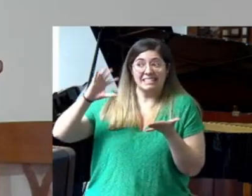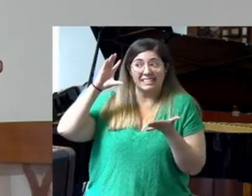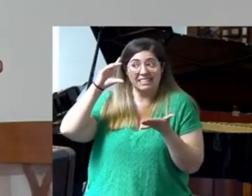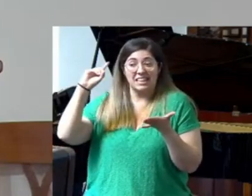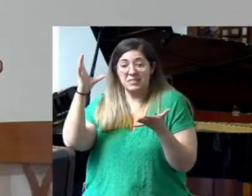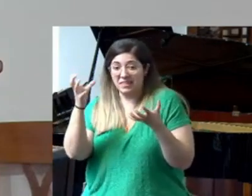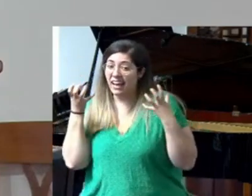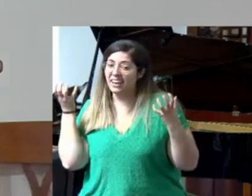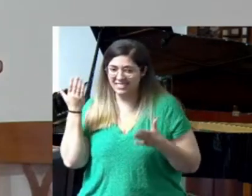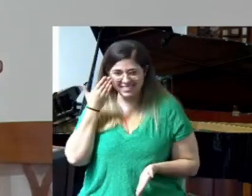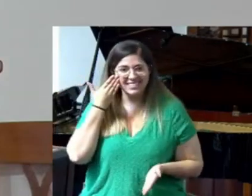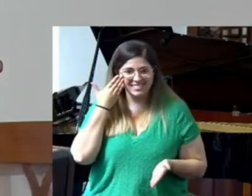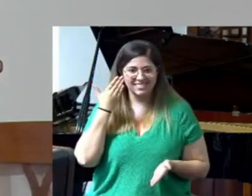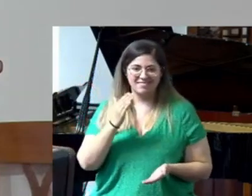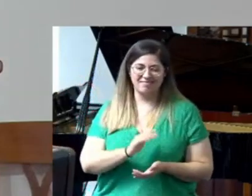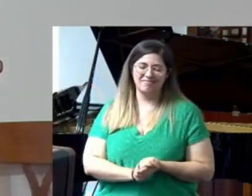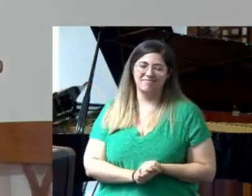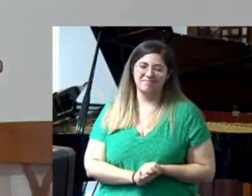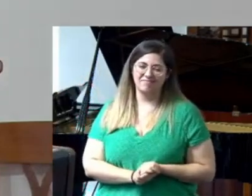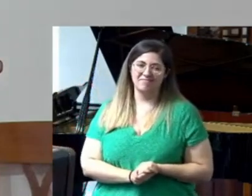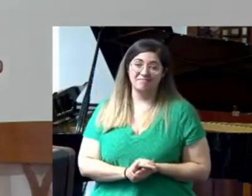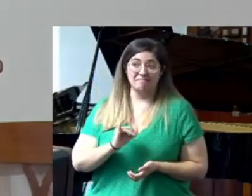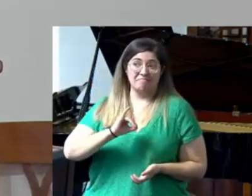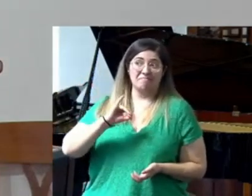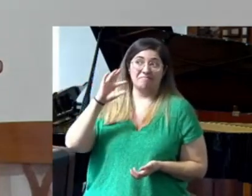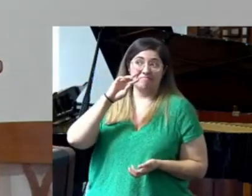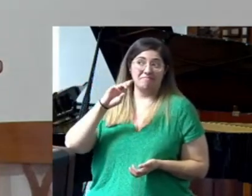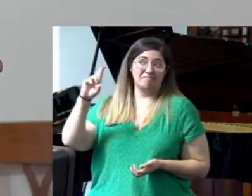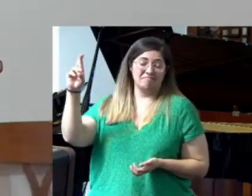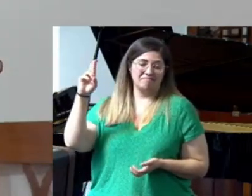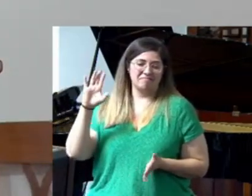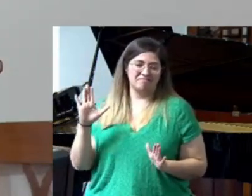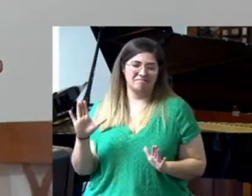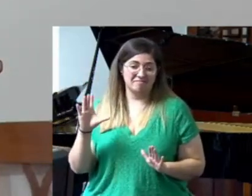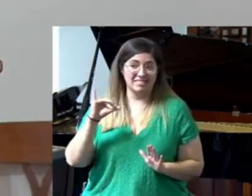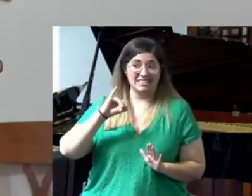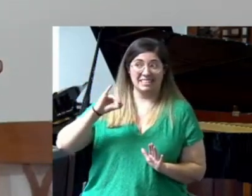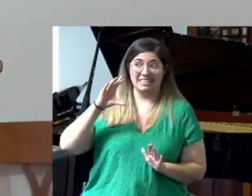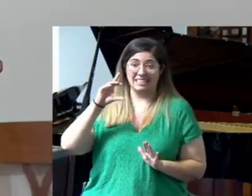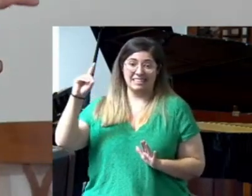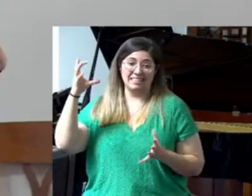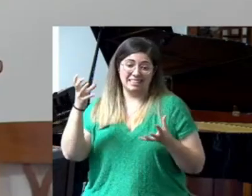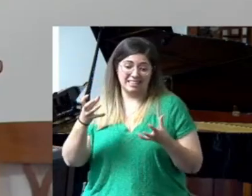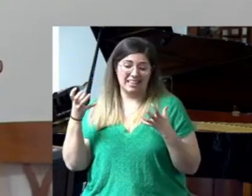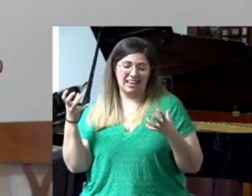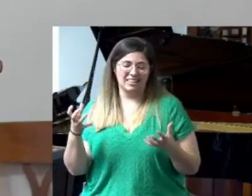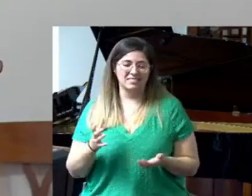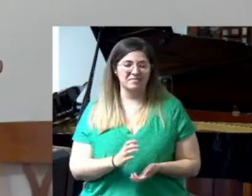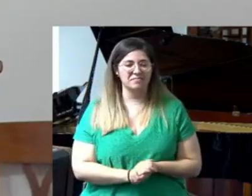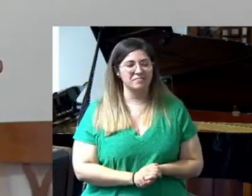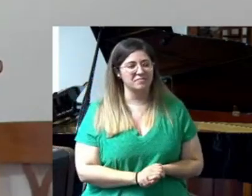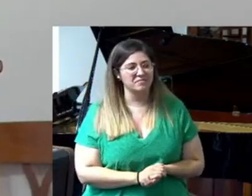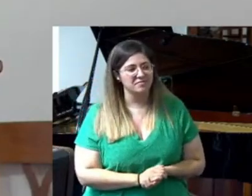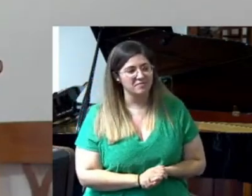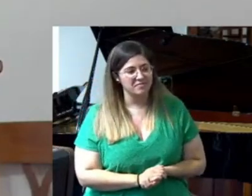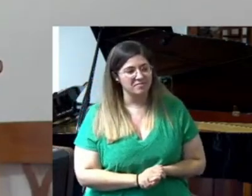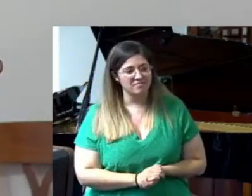sim. Eu estou olhando para o Mateus aqui, que tinha uns planos feitos. Nós todos pensávamos juntos,